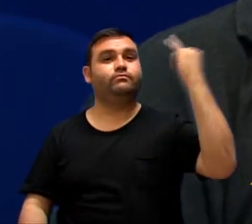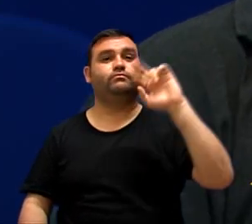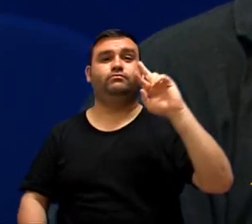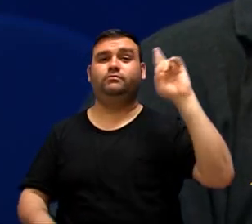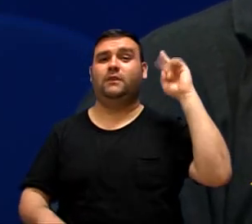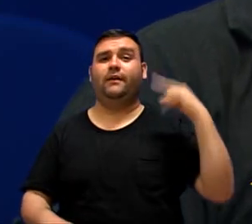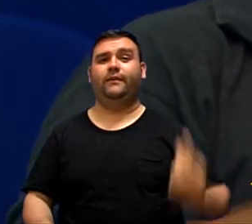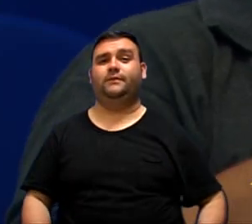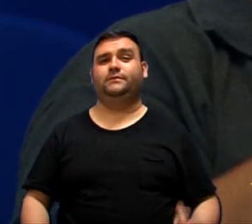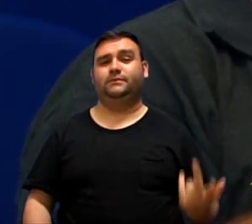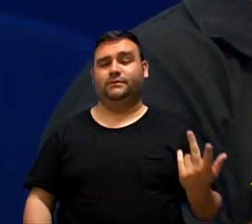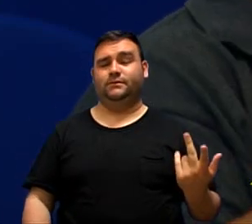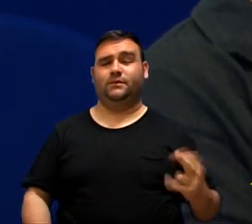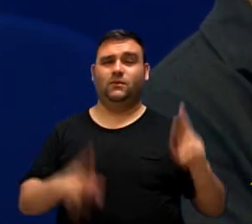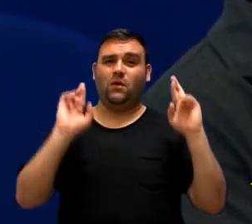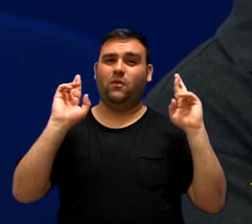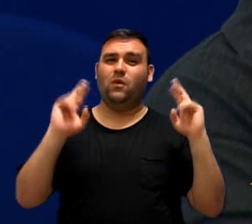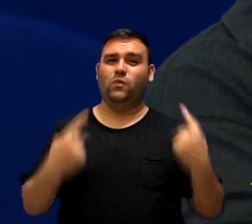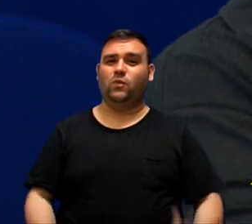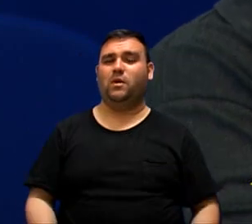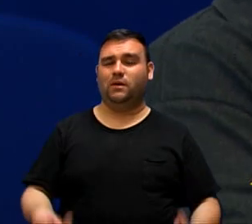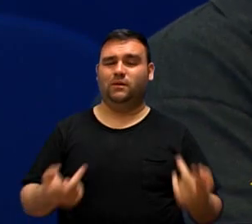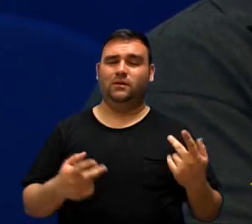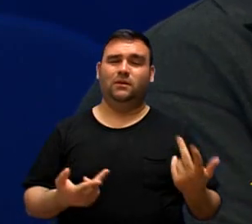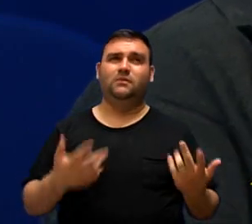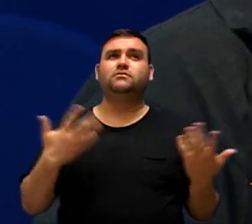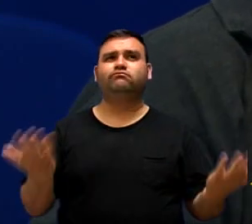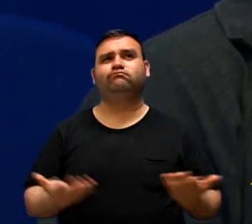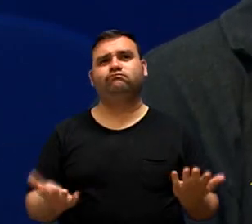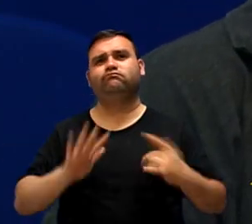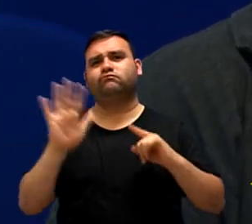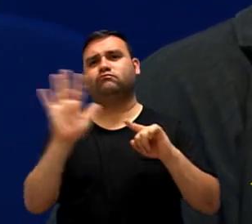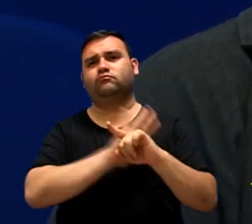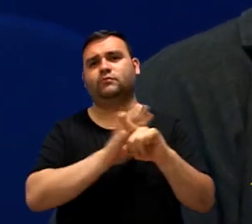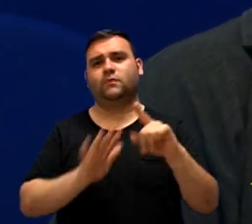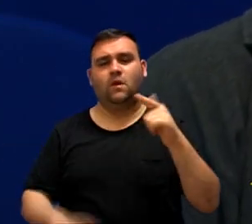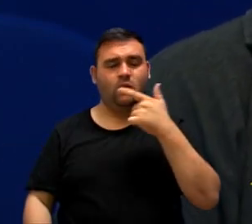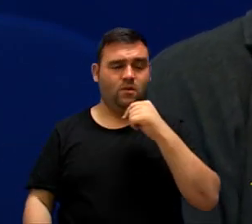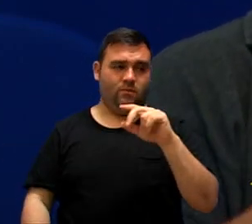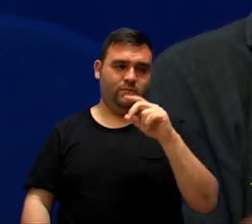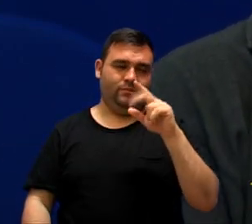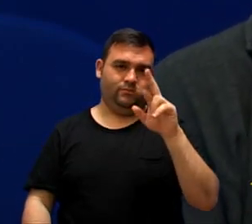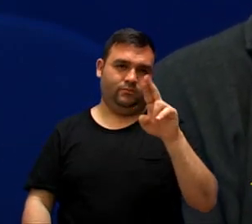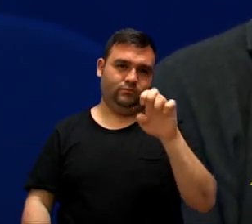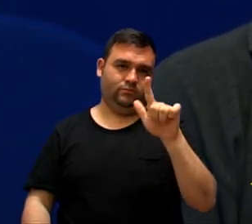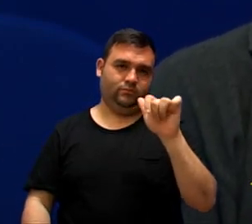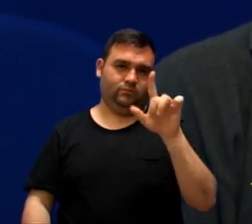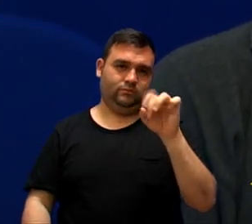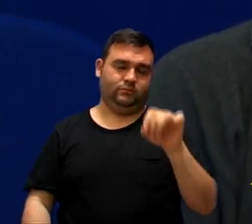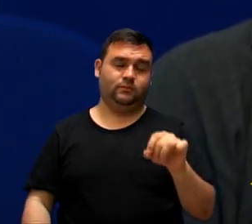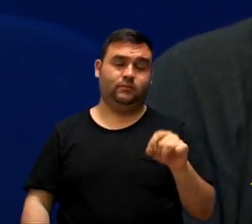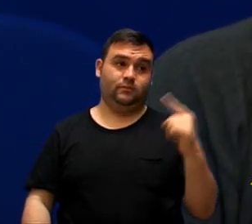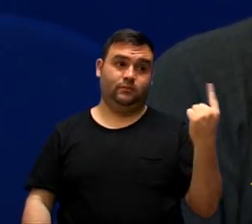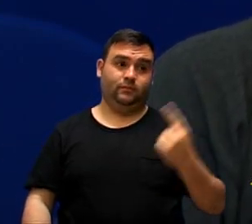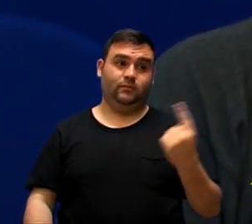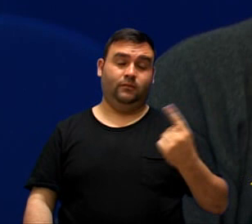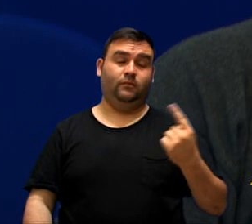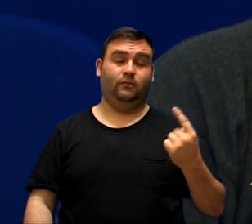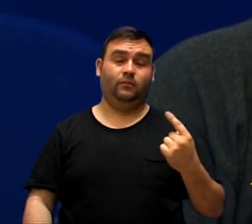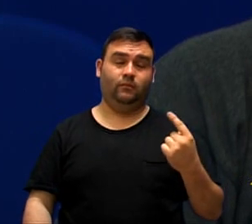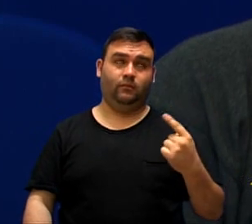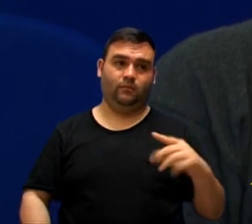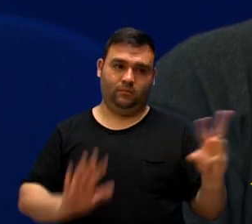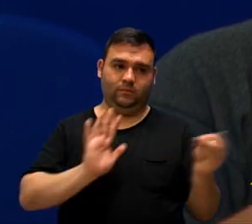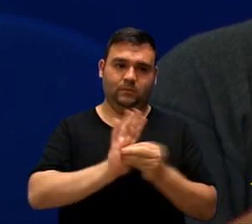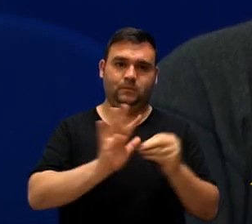RH. Então, a questão é a seguinte, secretário Regalado. Primeiro,